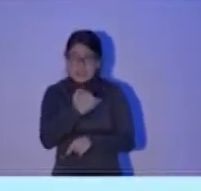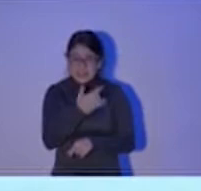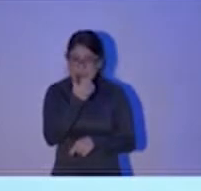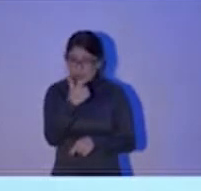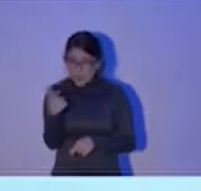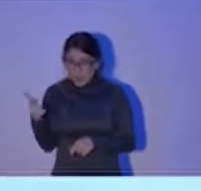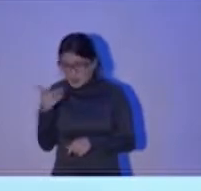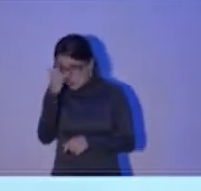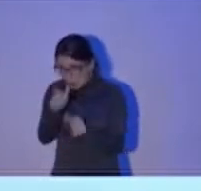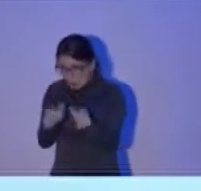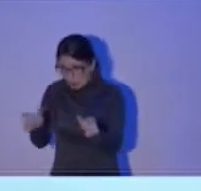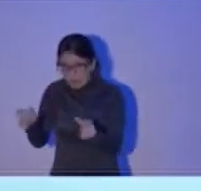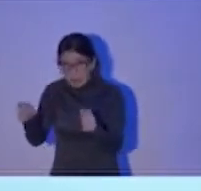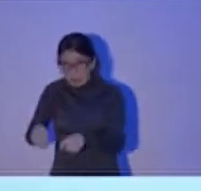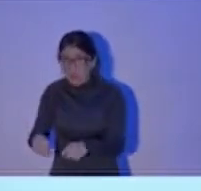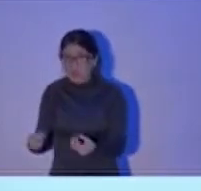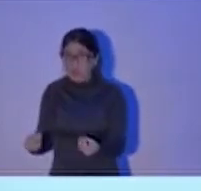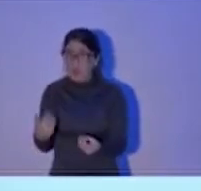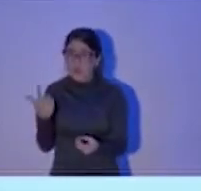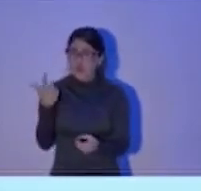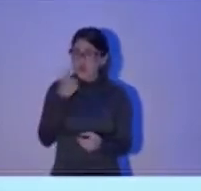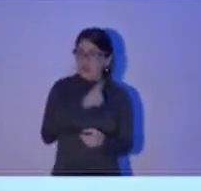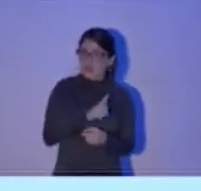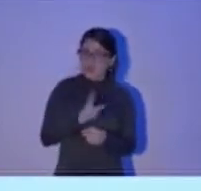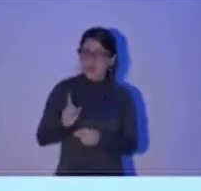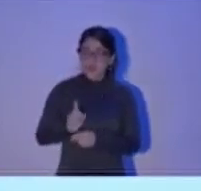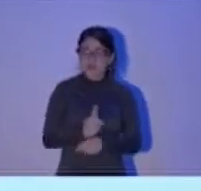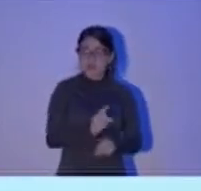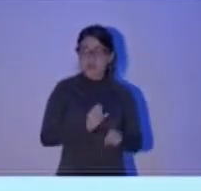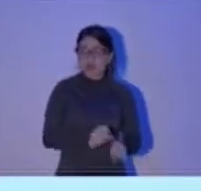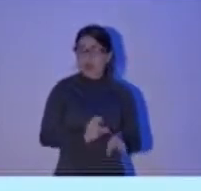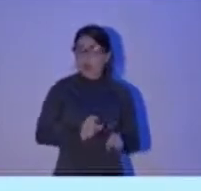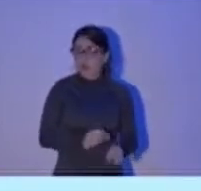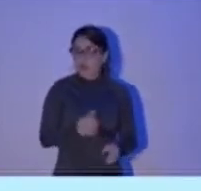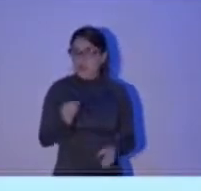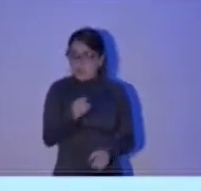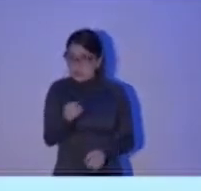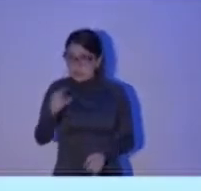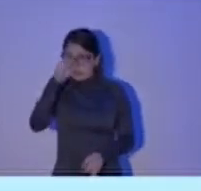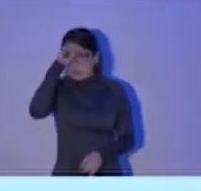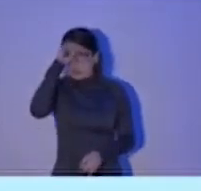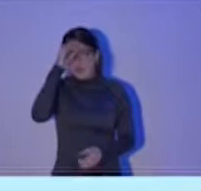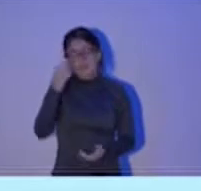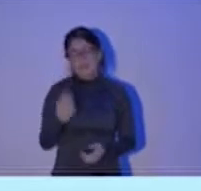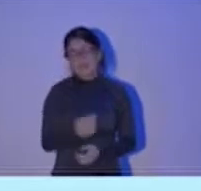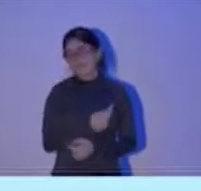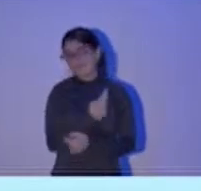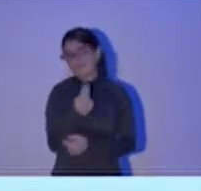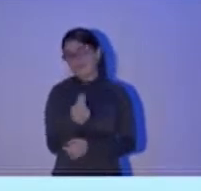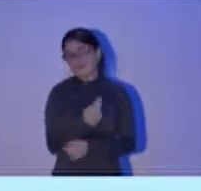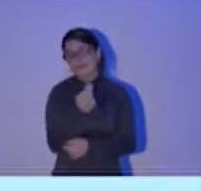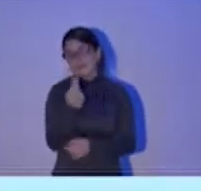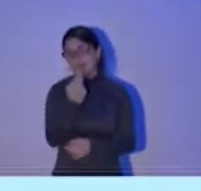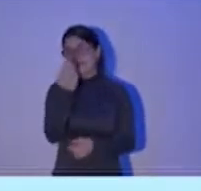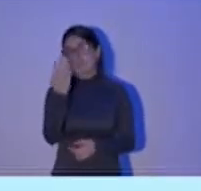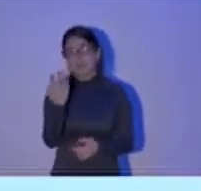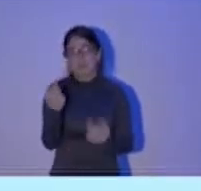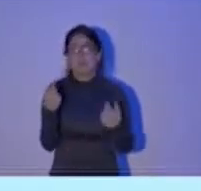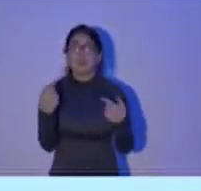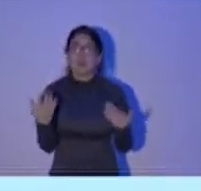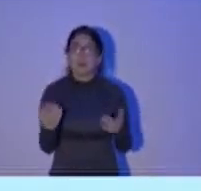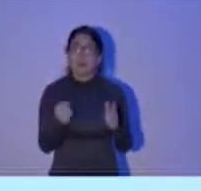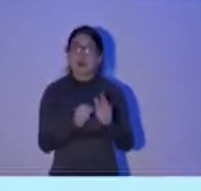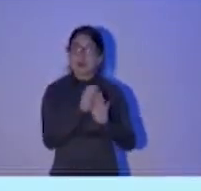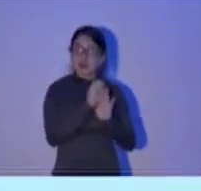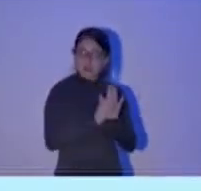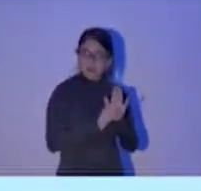base e ministrar as aulas da forma como traz a nova Base Nacional Comum Curricular, nós podemos perder todo esse trabalho que